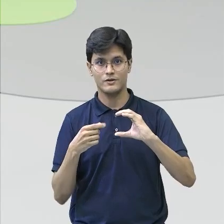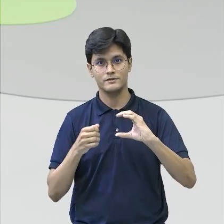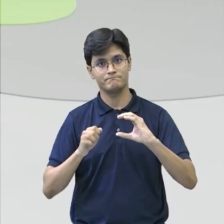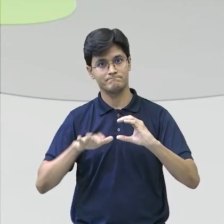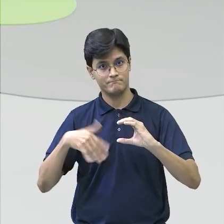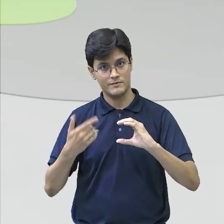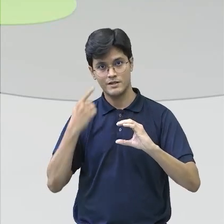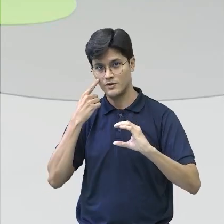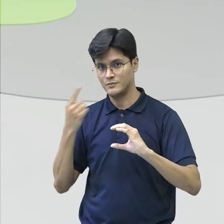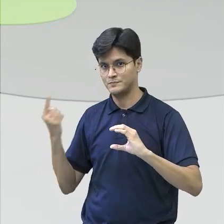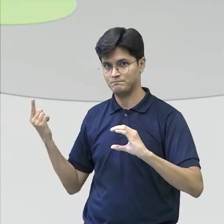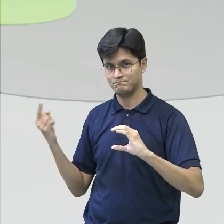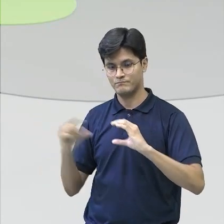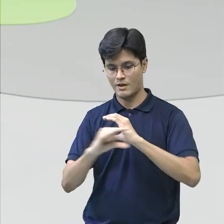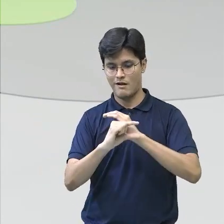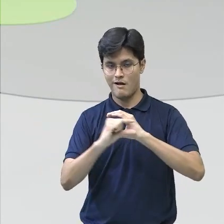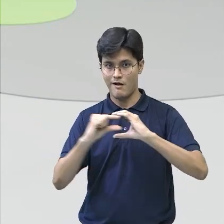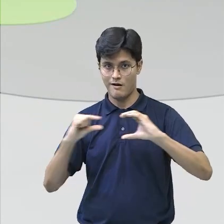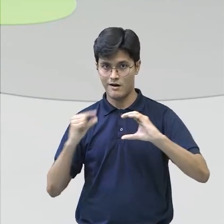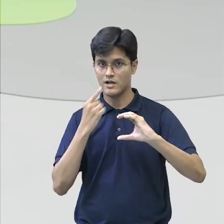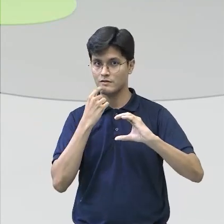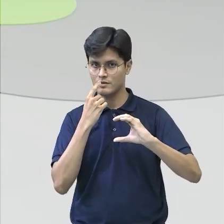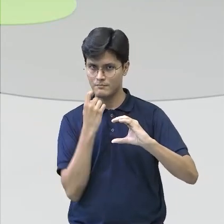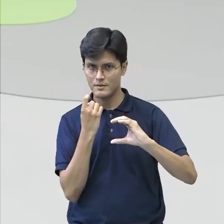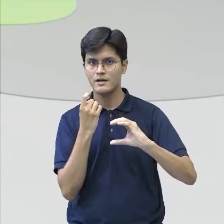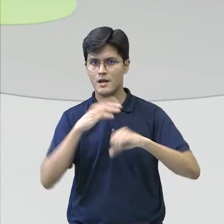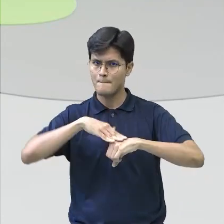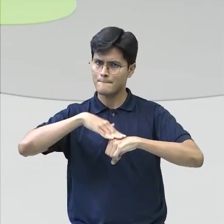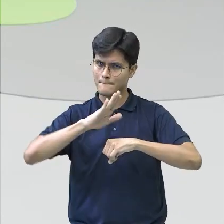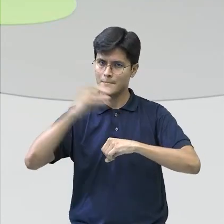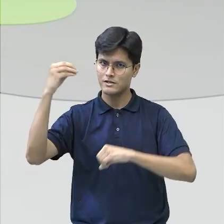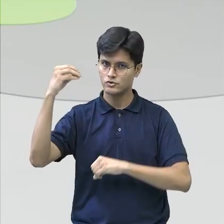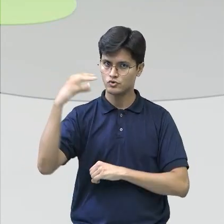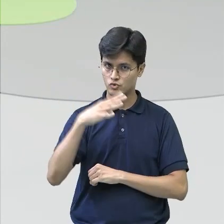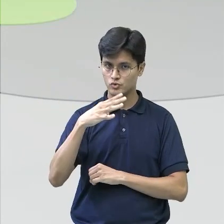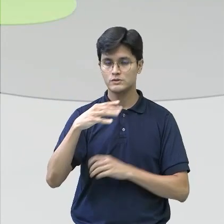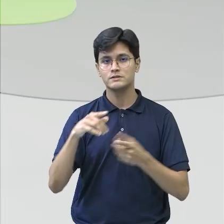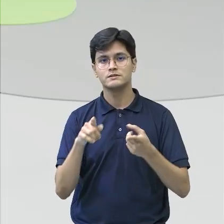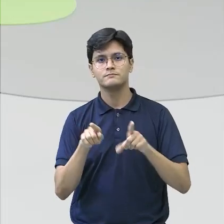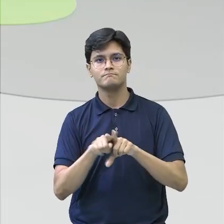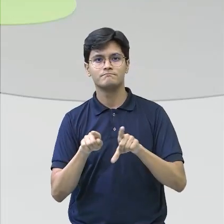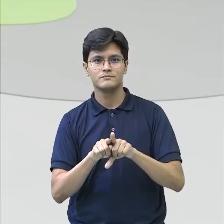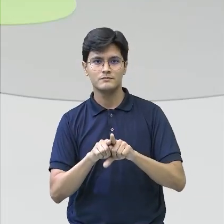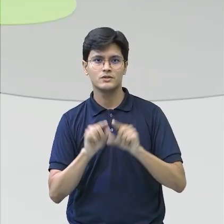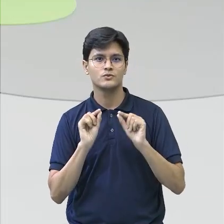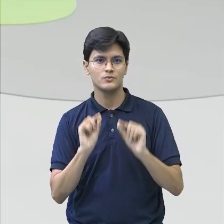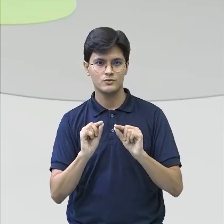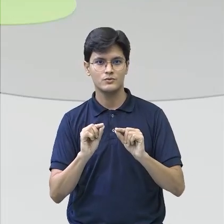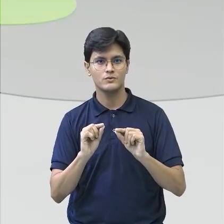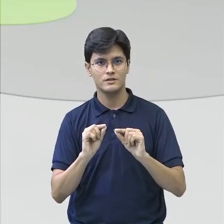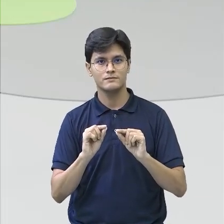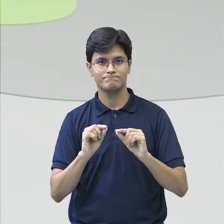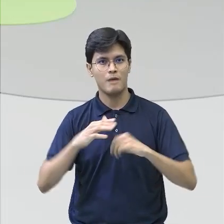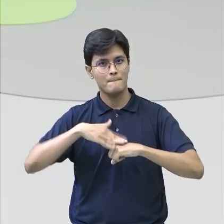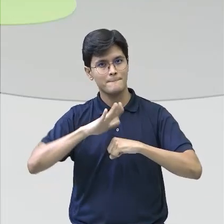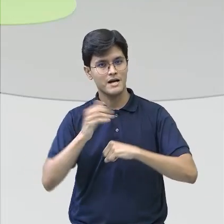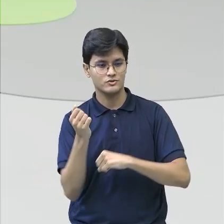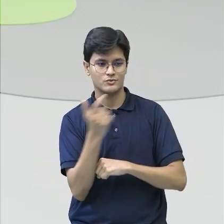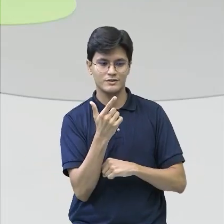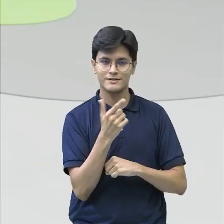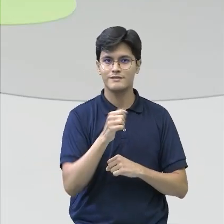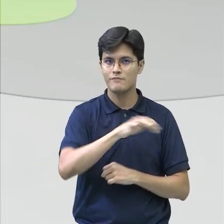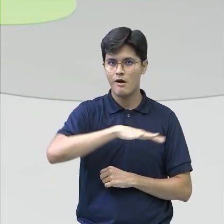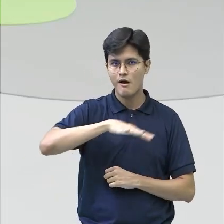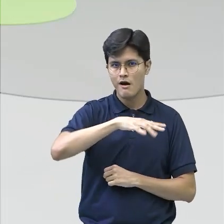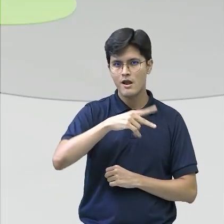recebe mais luminosidade que aquela área mais acima e também a mais do que a zona polar. Então, a zona polar recebe